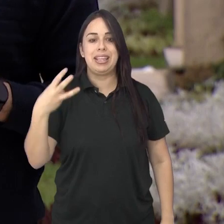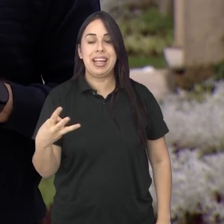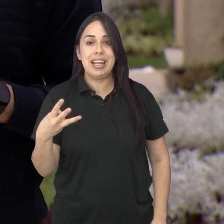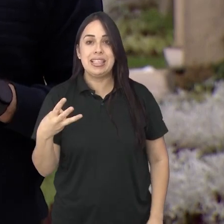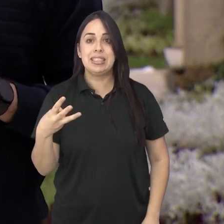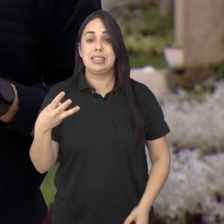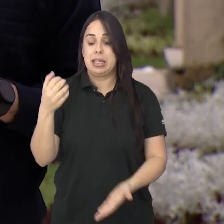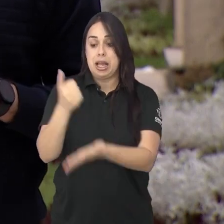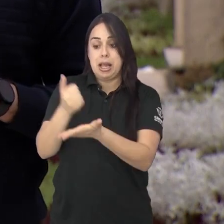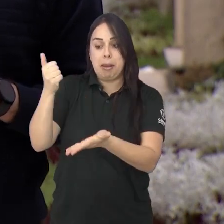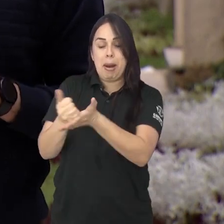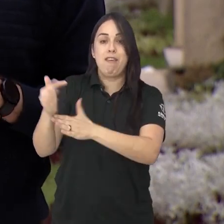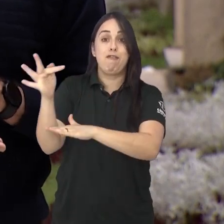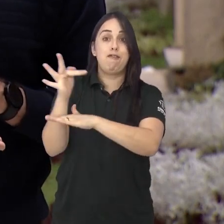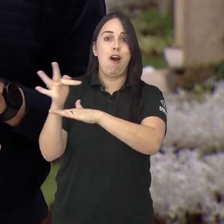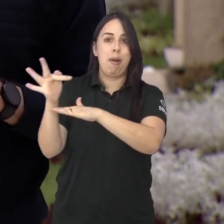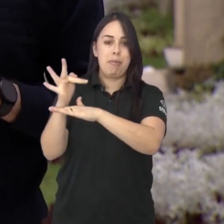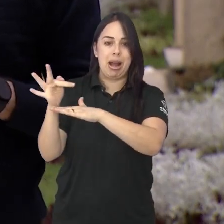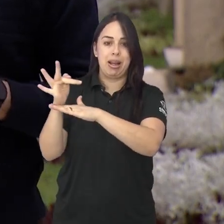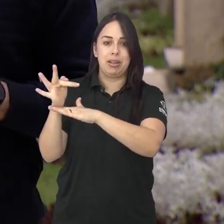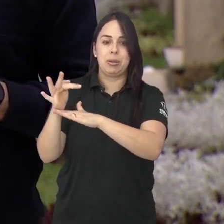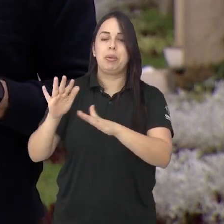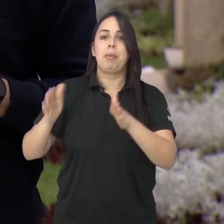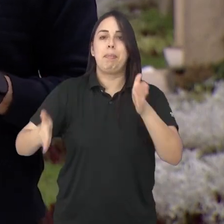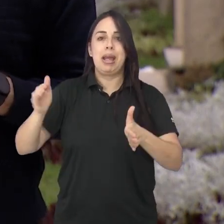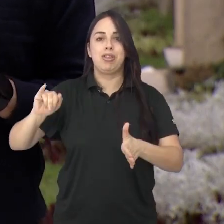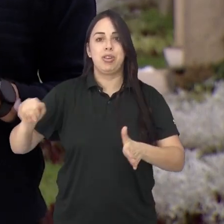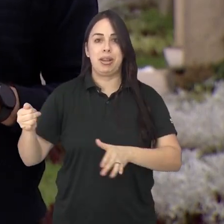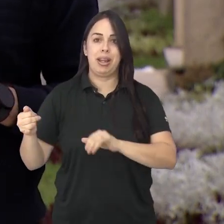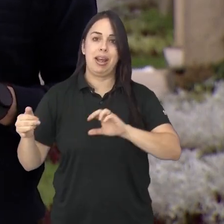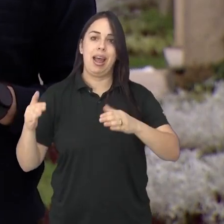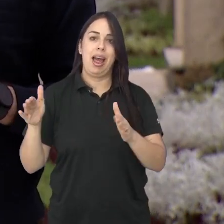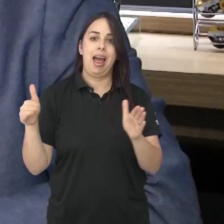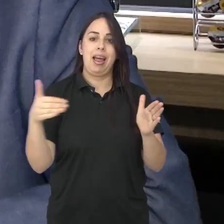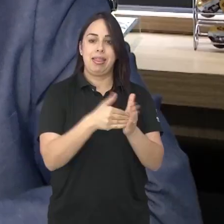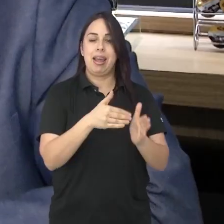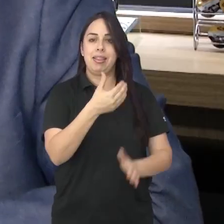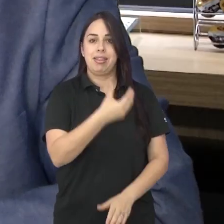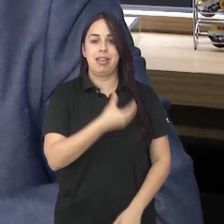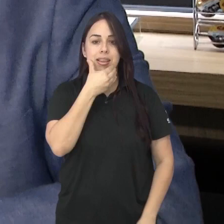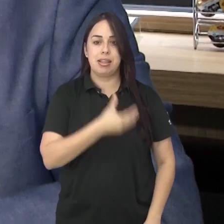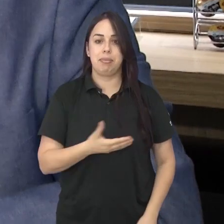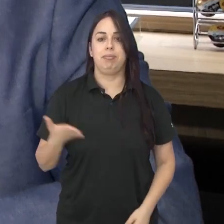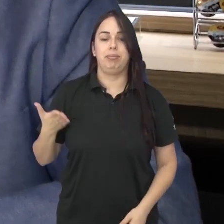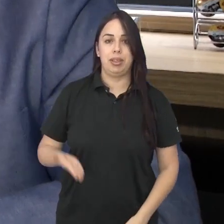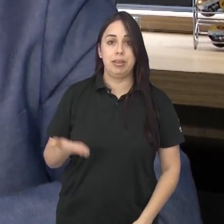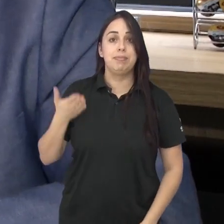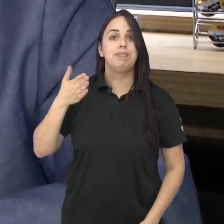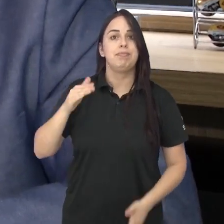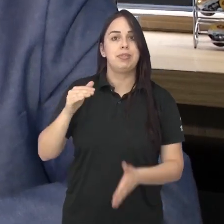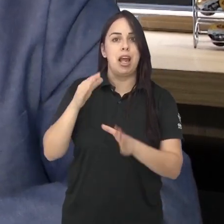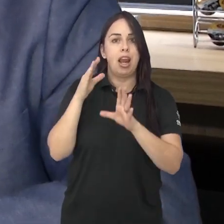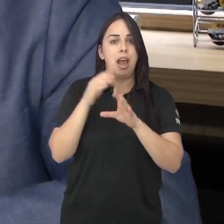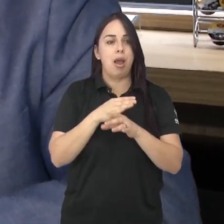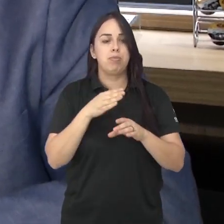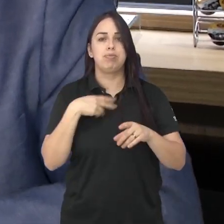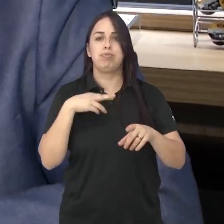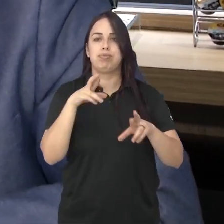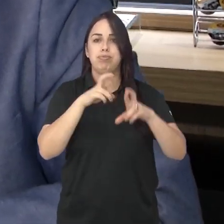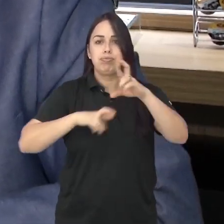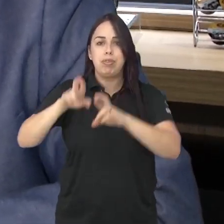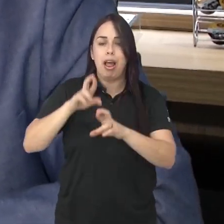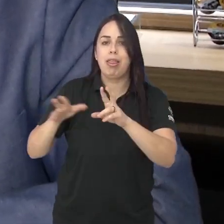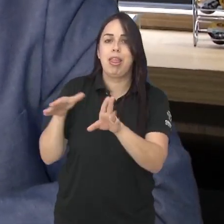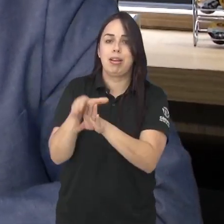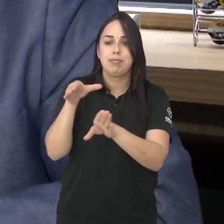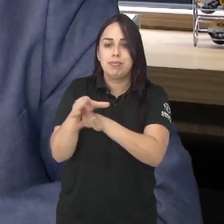10.653 empregos formais entre janeiro e novembro de 2022. O Rodolfo é consultor empresarial e